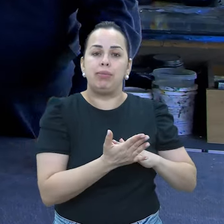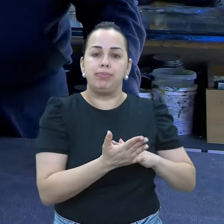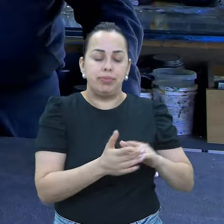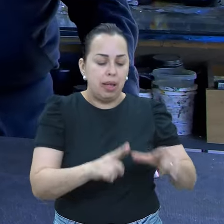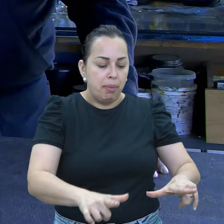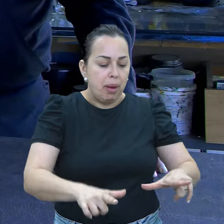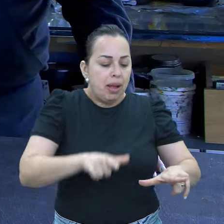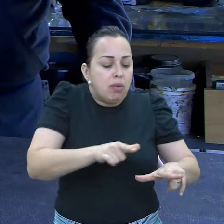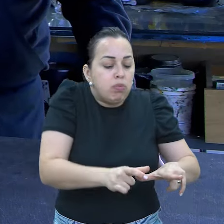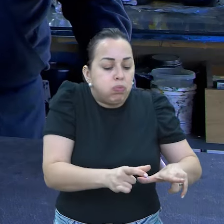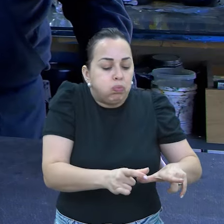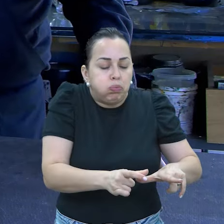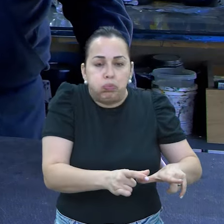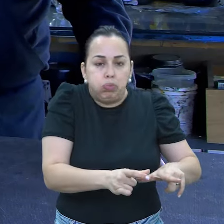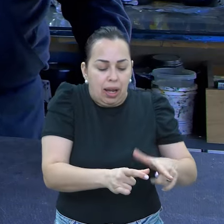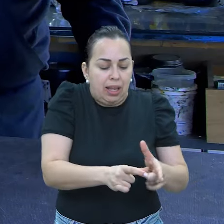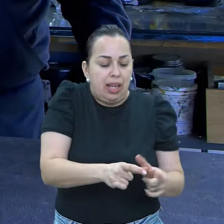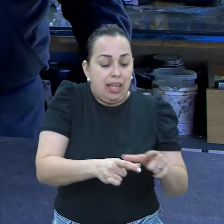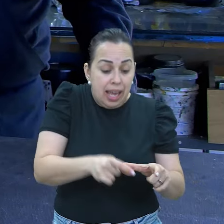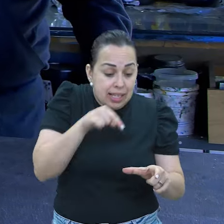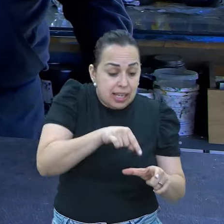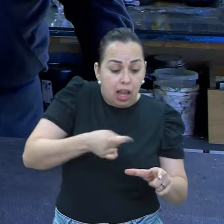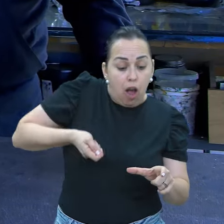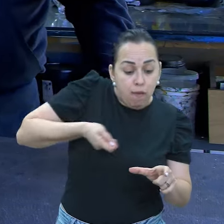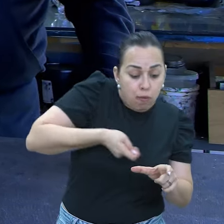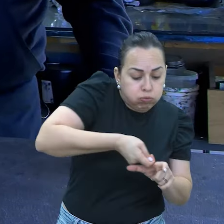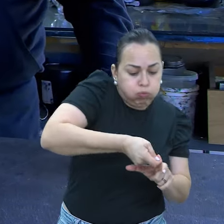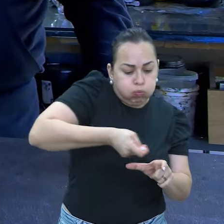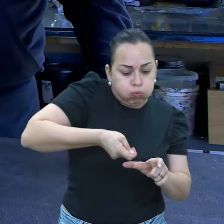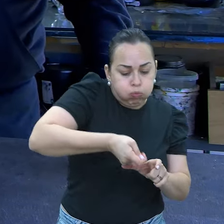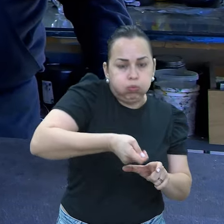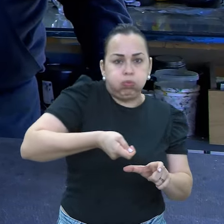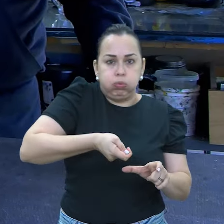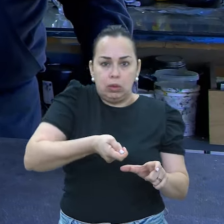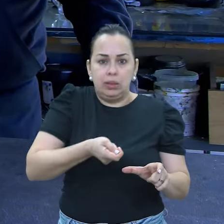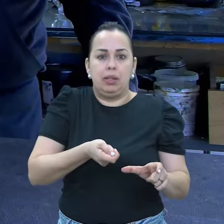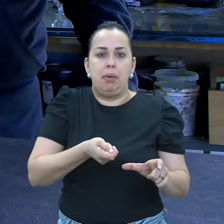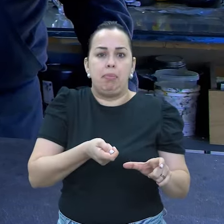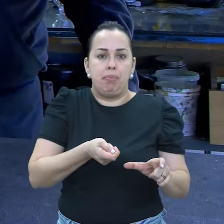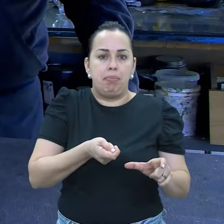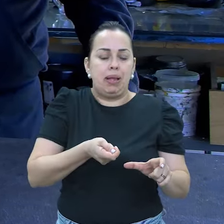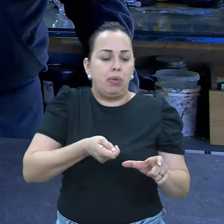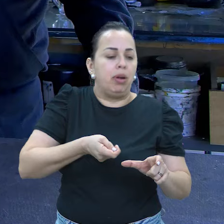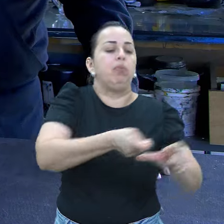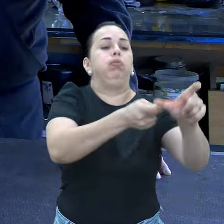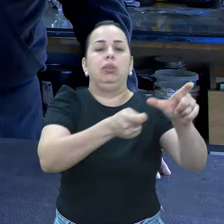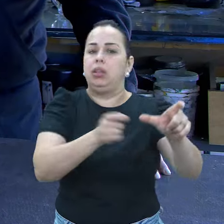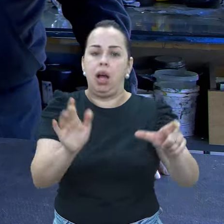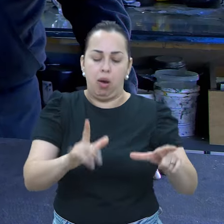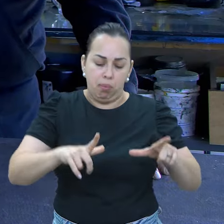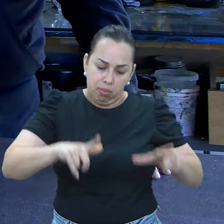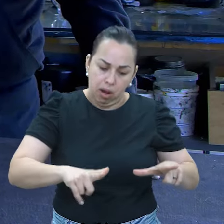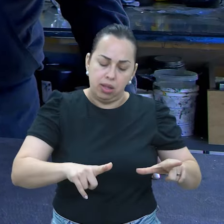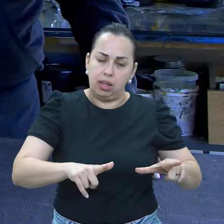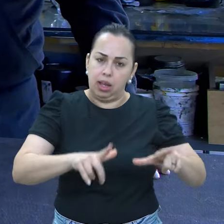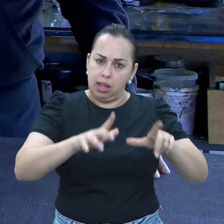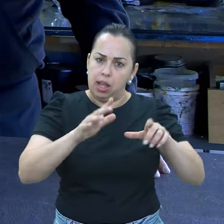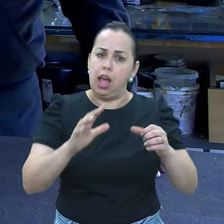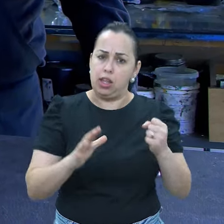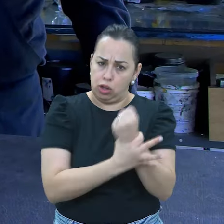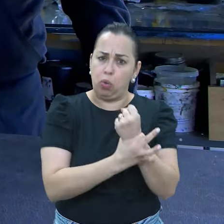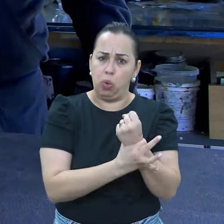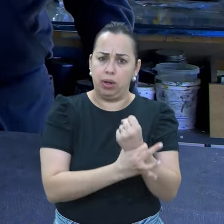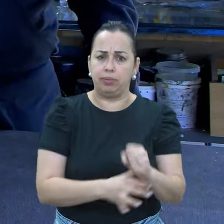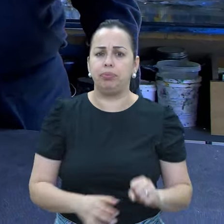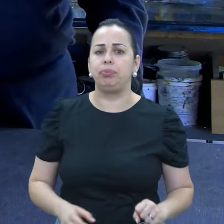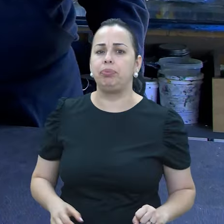mesa é justamente para a madeirinha que eu vou talhar, né? Não talhar, precisa de talhar. É uma talha. A gente não escapa, não corta o dedo de ninguém. Então os